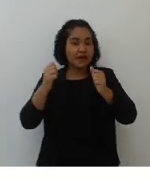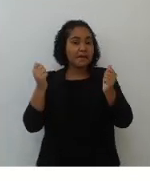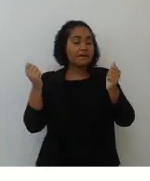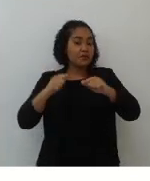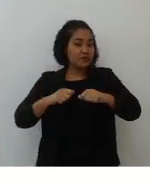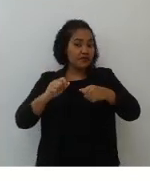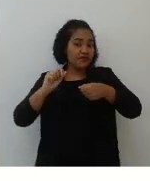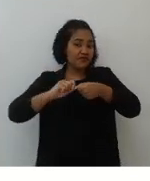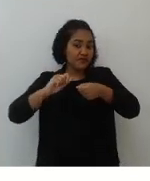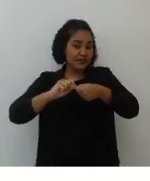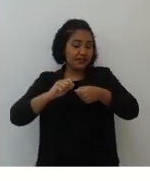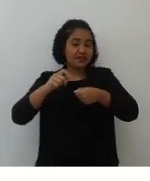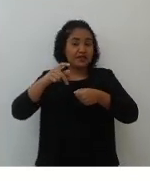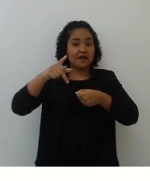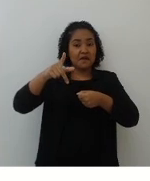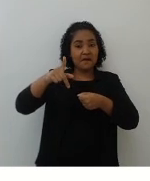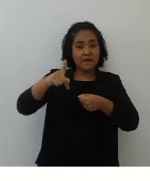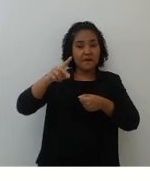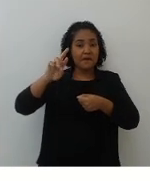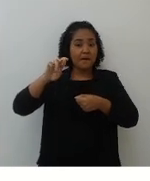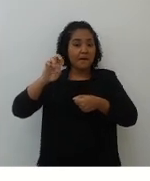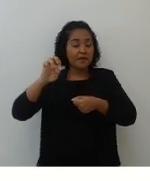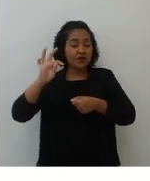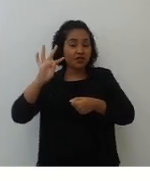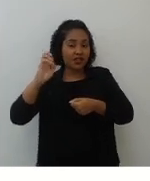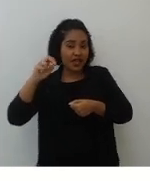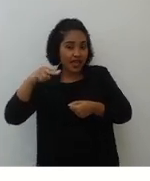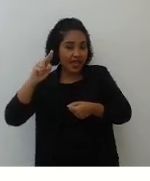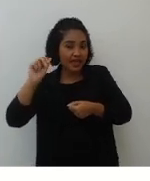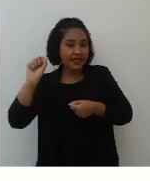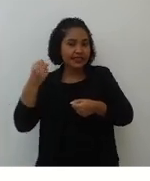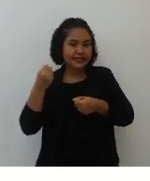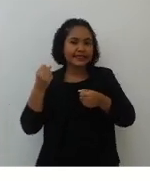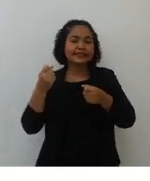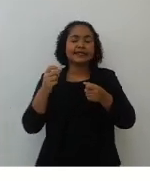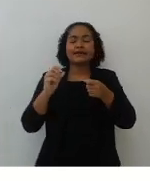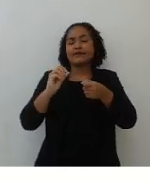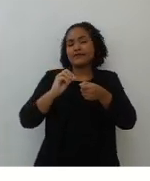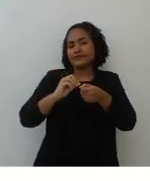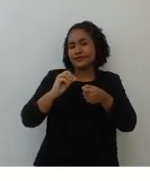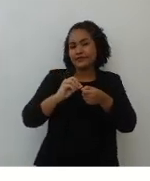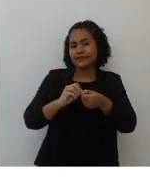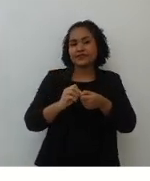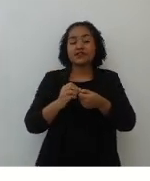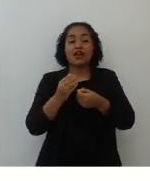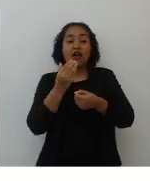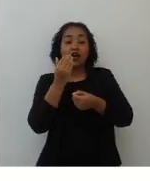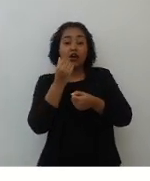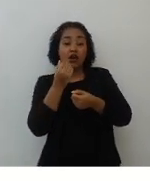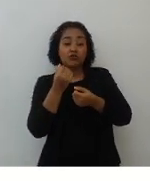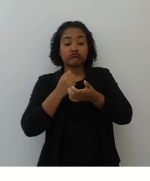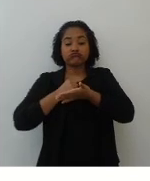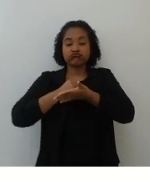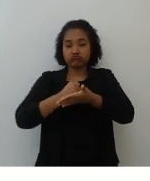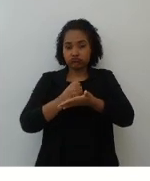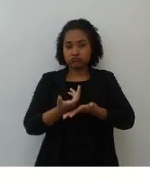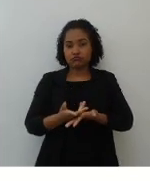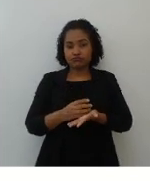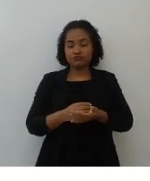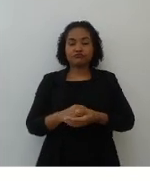proteínas, principalmente para exportação, e produção de enzimas lisossômicas que vão participar da